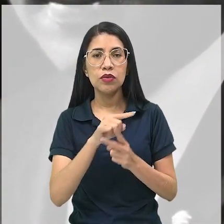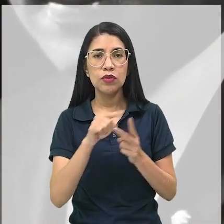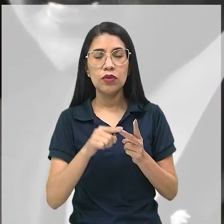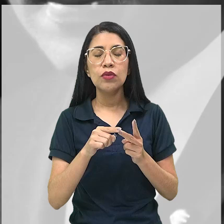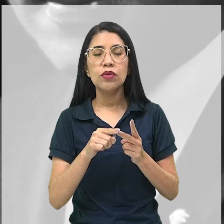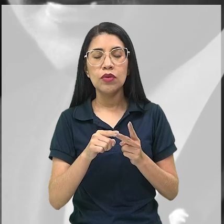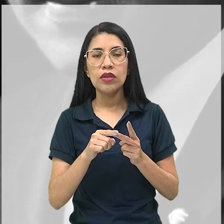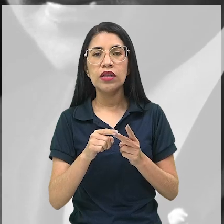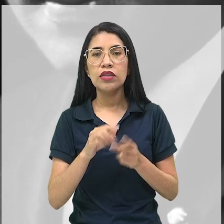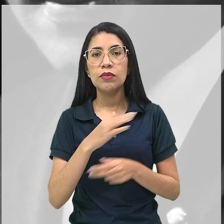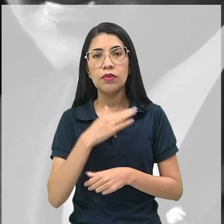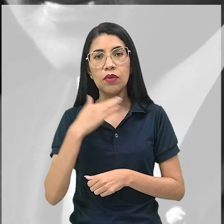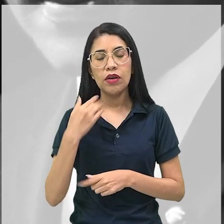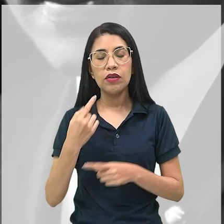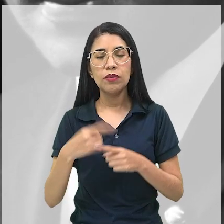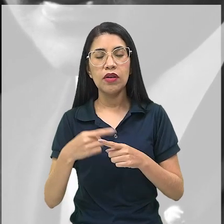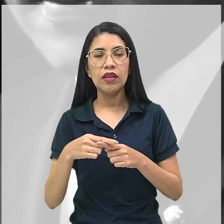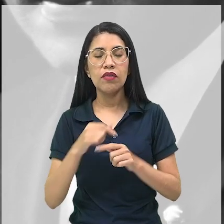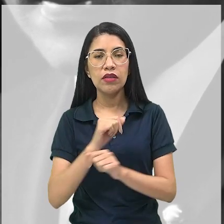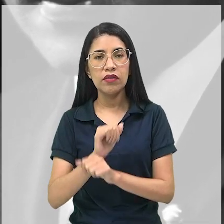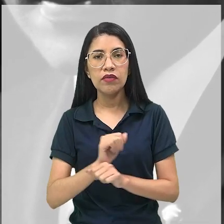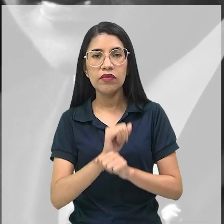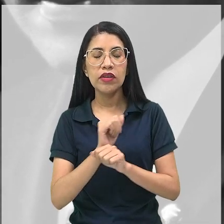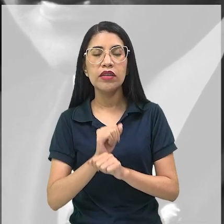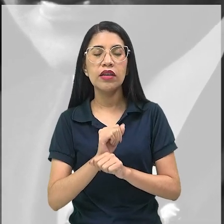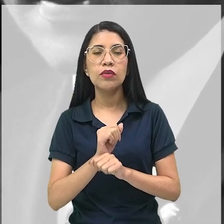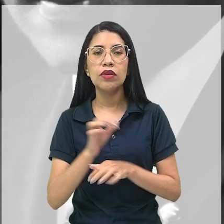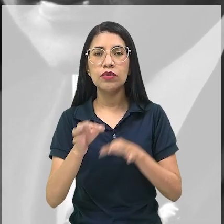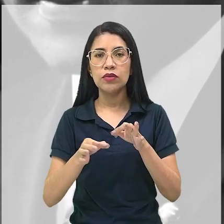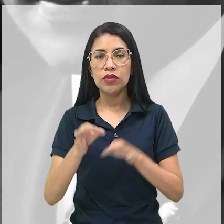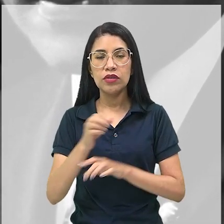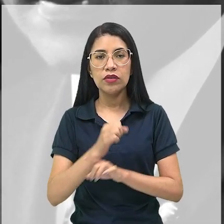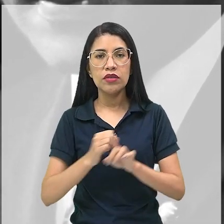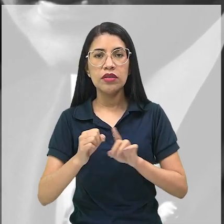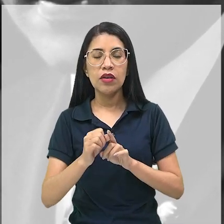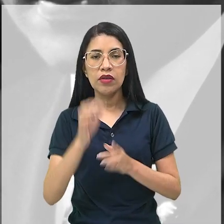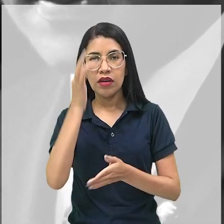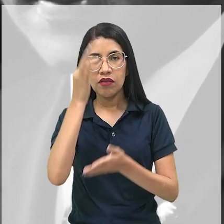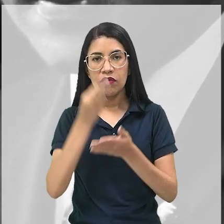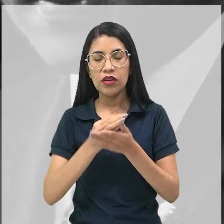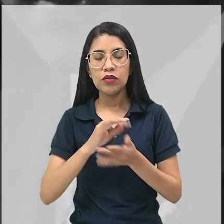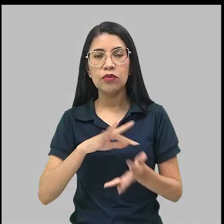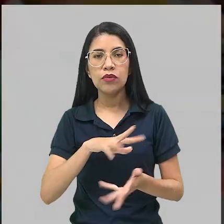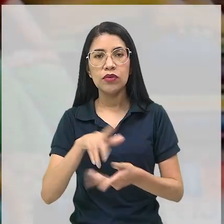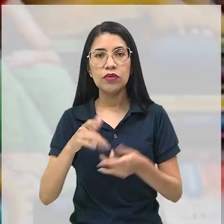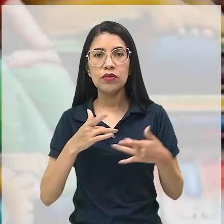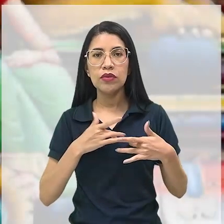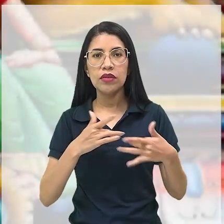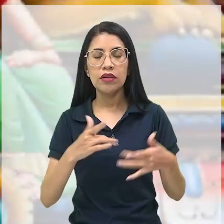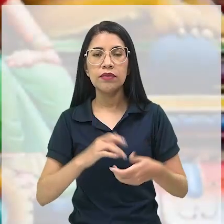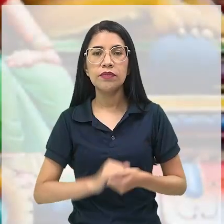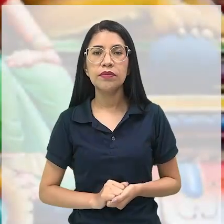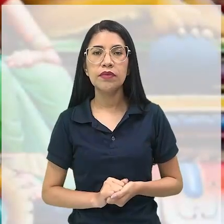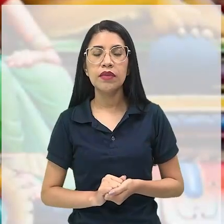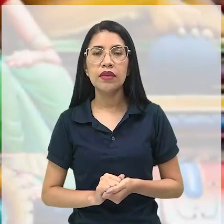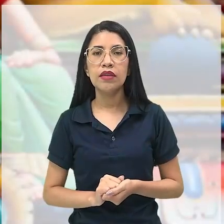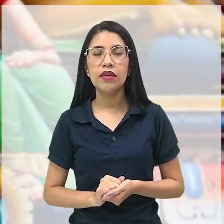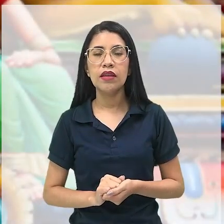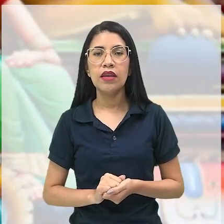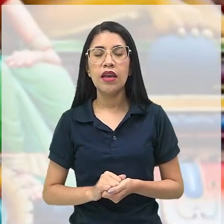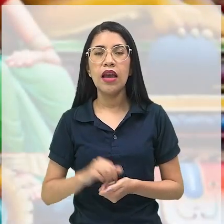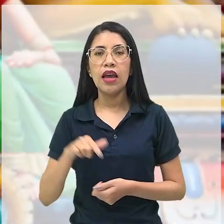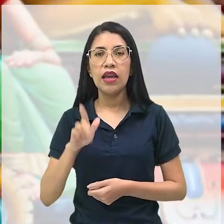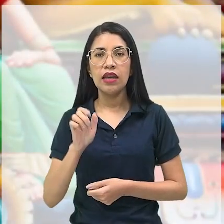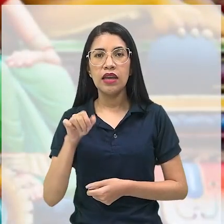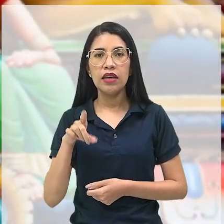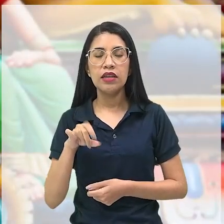pelo compromisso com a justiça social e a fé em um mundo mais solidário. Para Mahatma Gandhi,